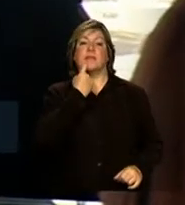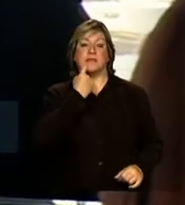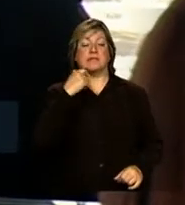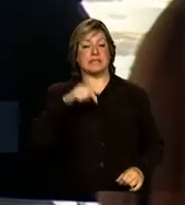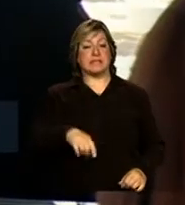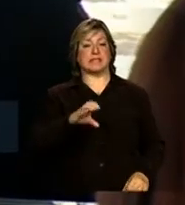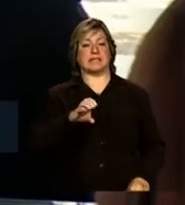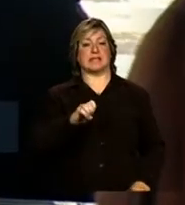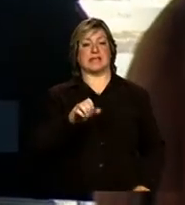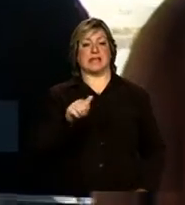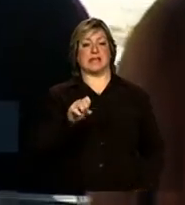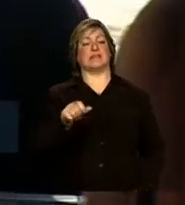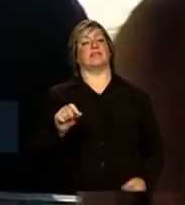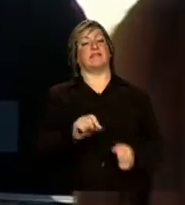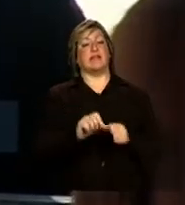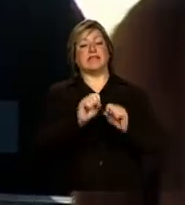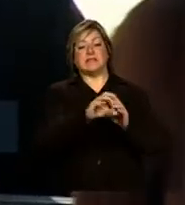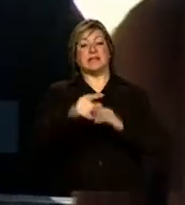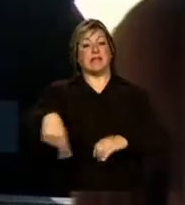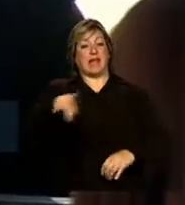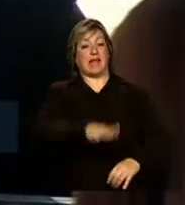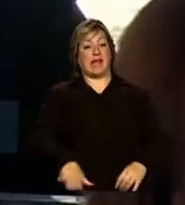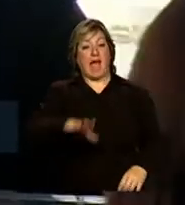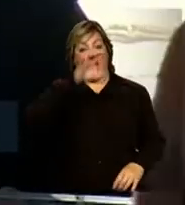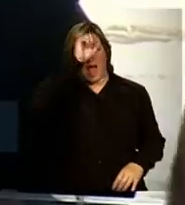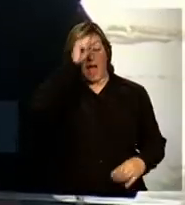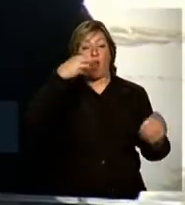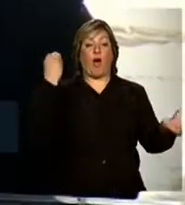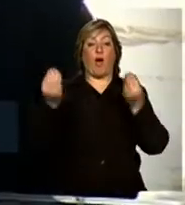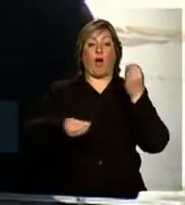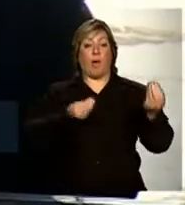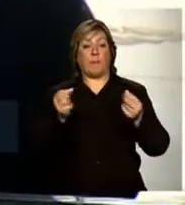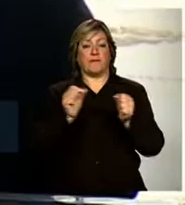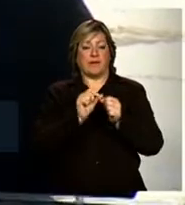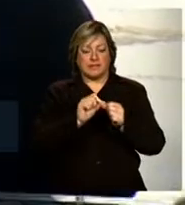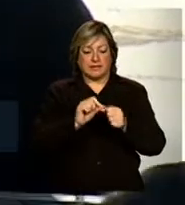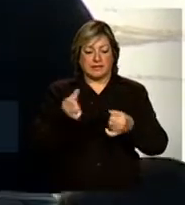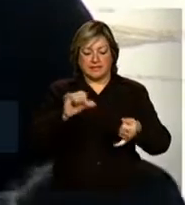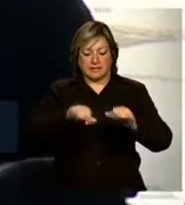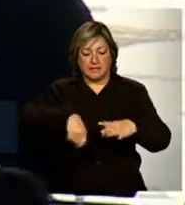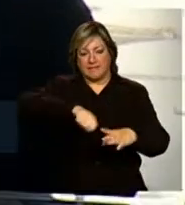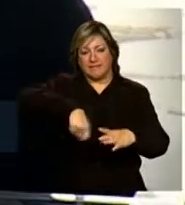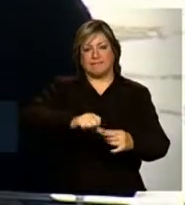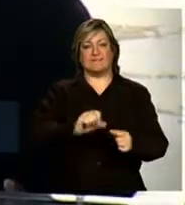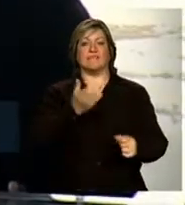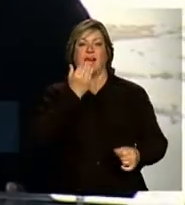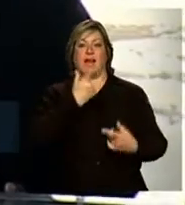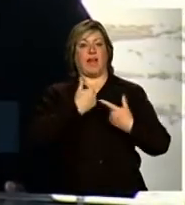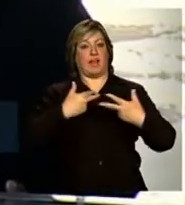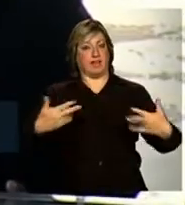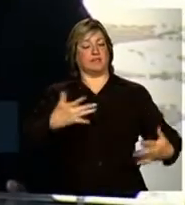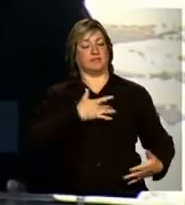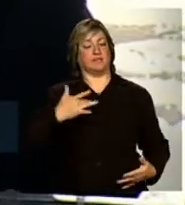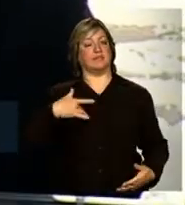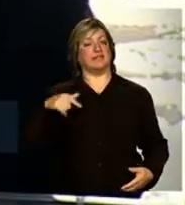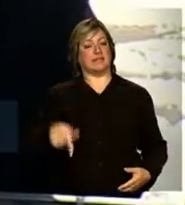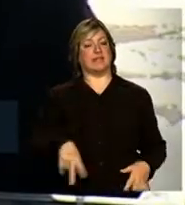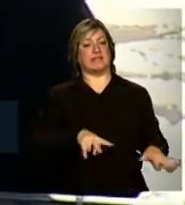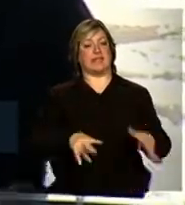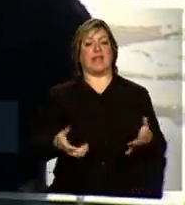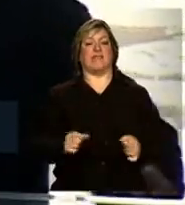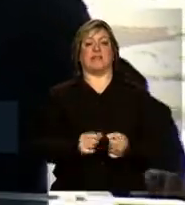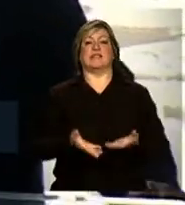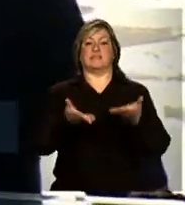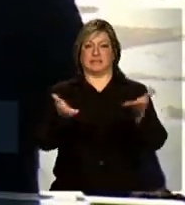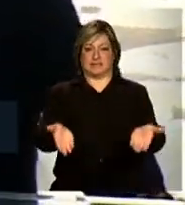a Ceasa está promovendo para que essas crianças também possam vir a consumir peixe que é a proposta dessa semana do Mercado do